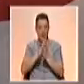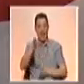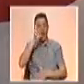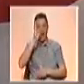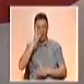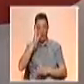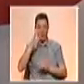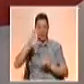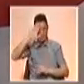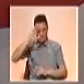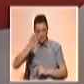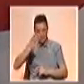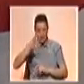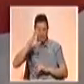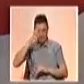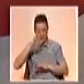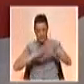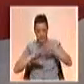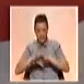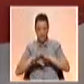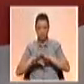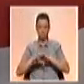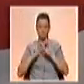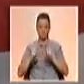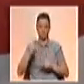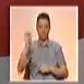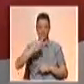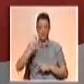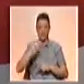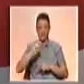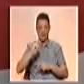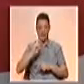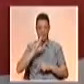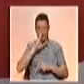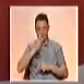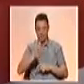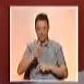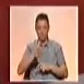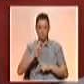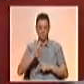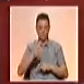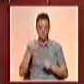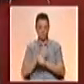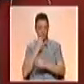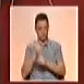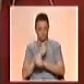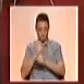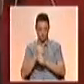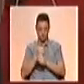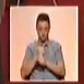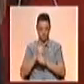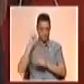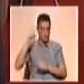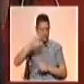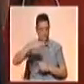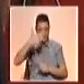depois para saberem medir a sua pegada e depois a terceira fase, que é diminuí-la? Claro. O trabalho que nós temos feito, principalmente